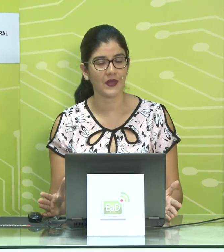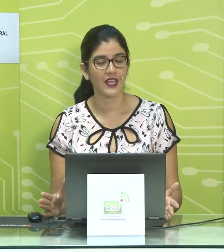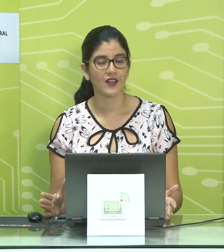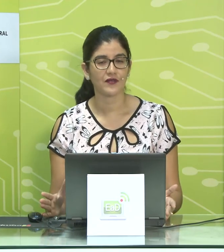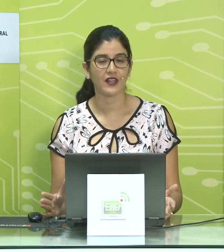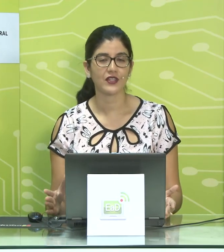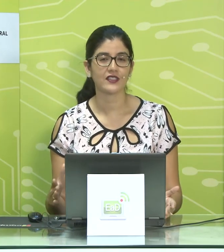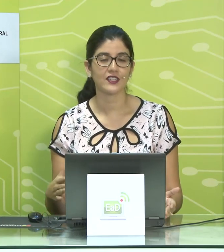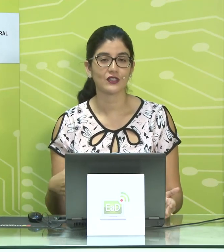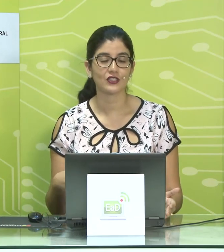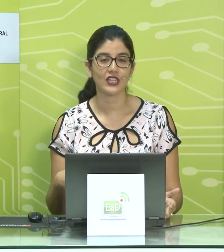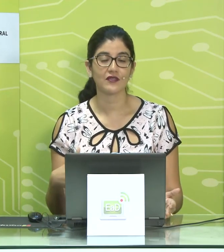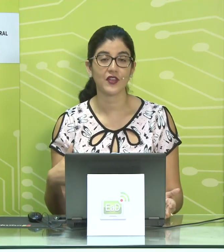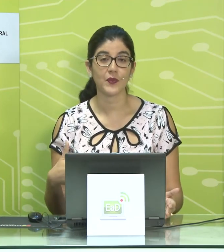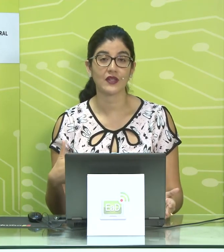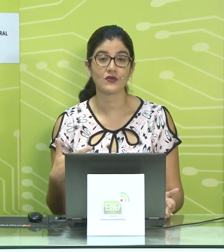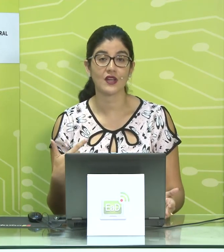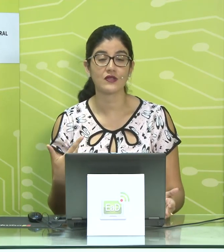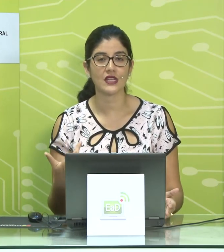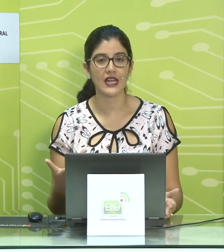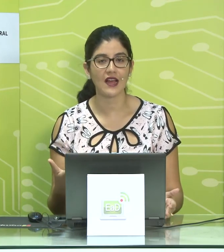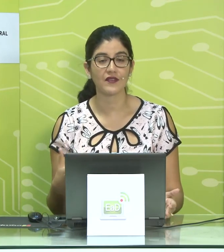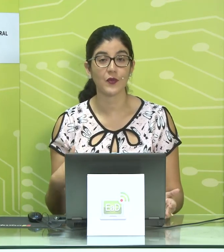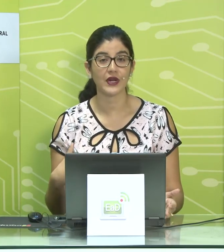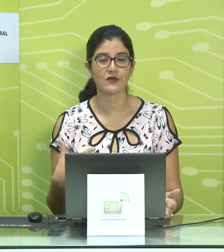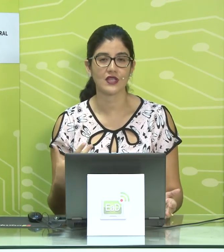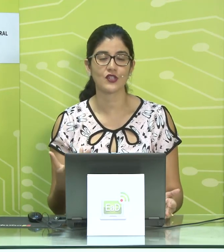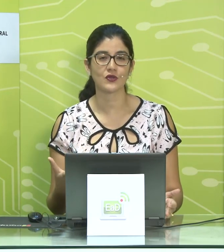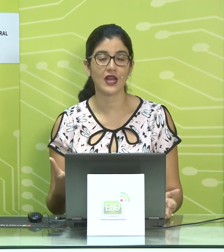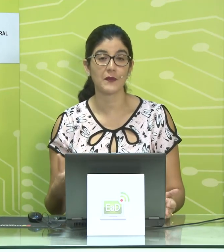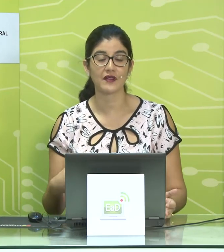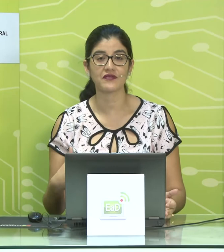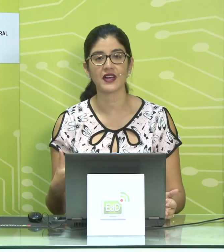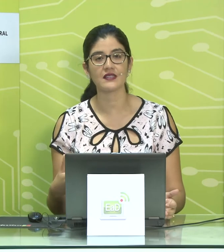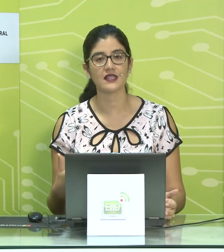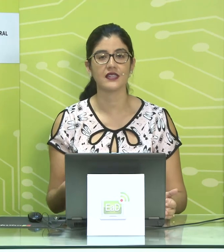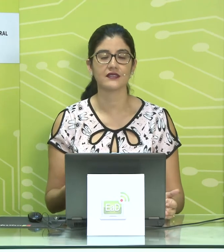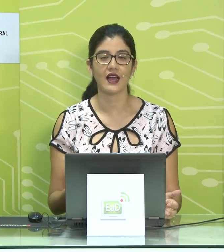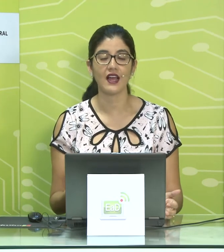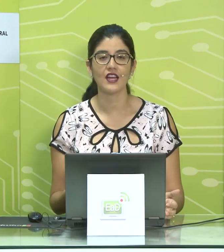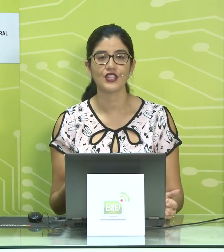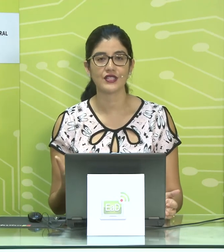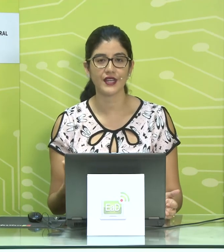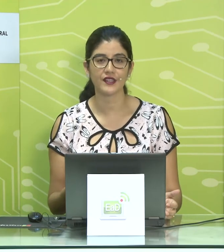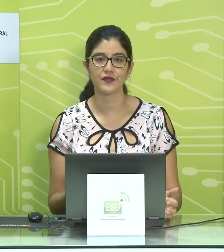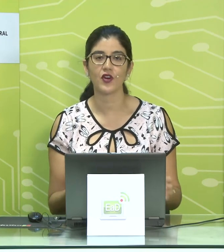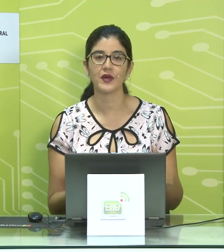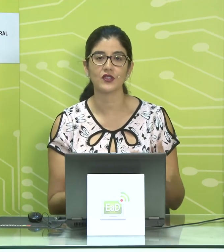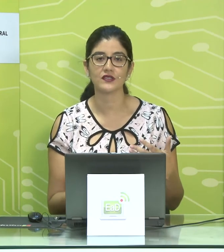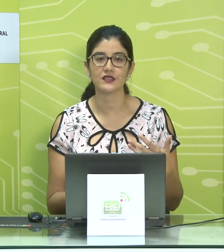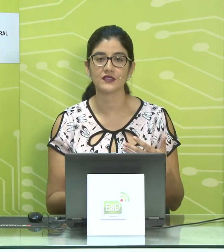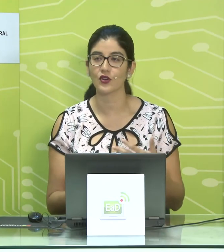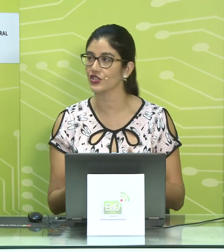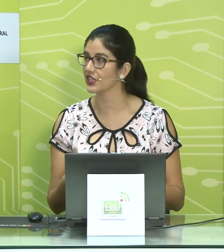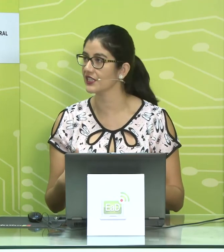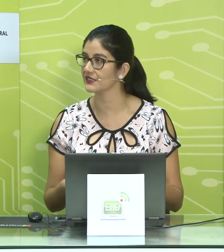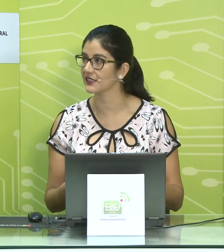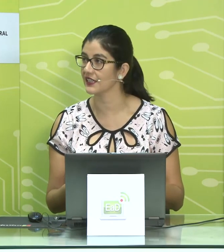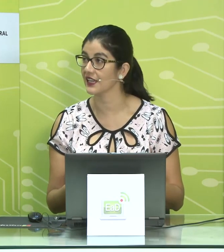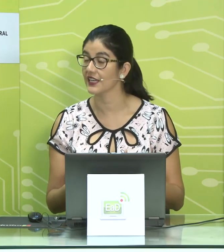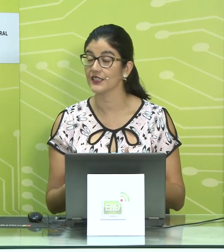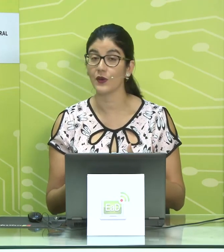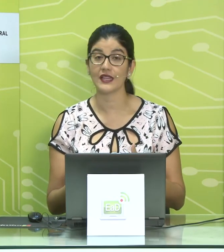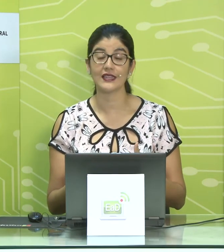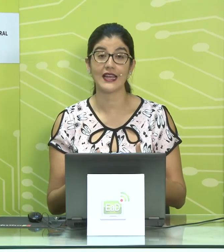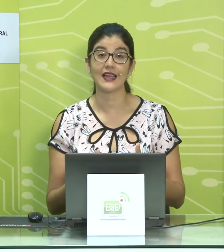dosar. Eu falo que a tecnologia ela veio para nos auxiliar, veio para nos ajudar, para facilitar de certa forma nossas rotinas,